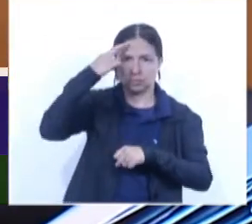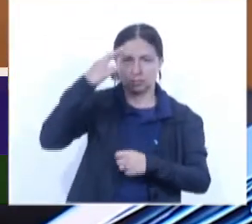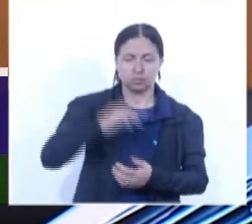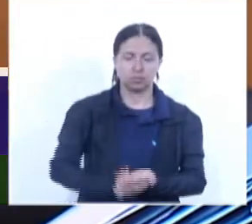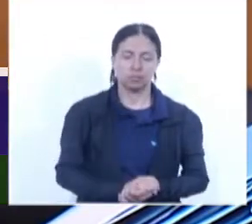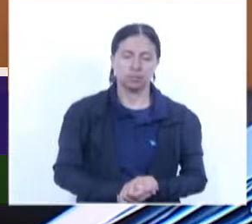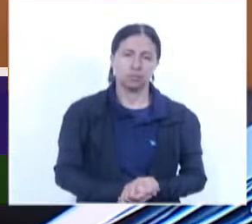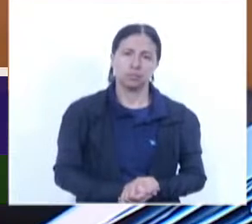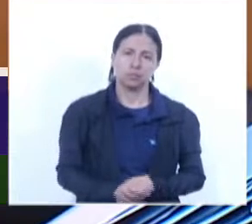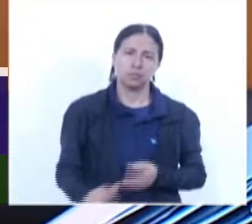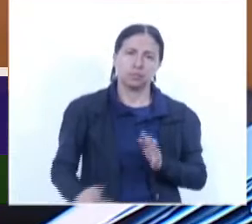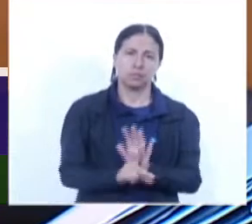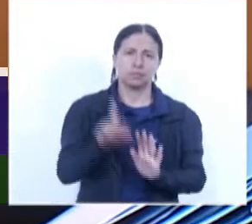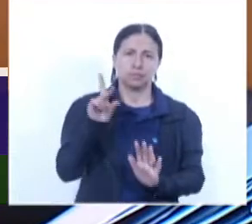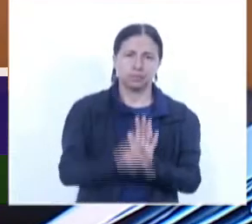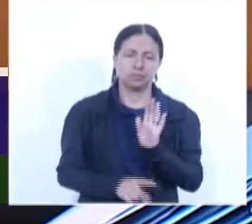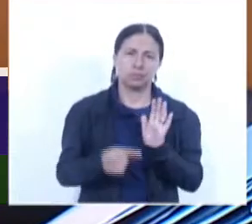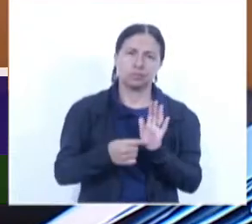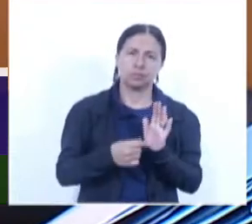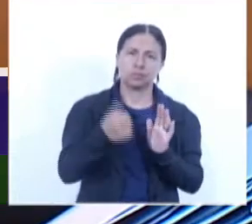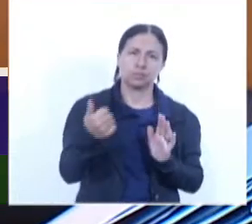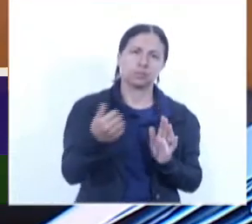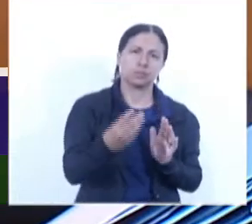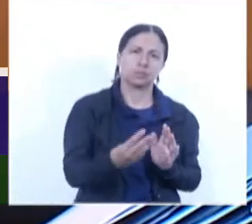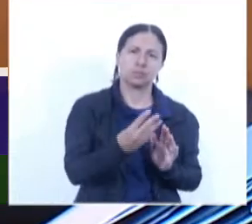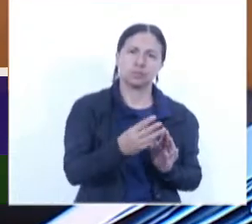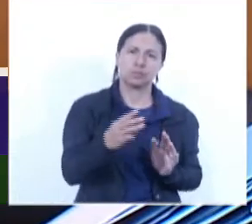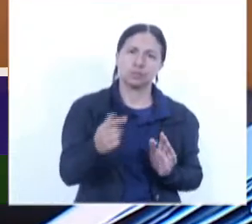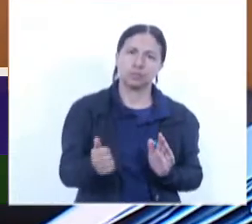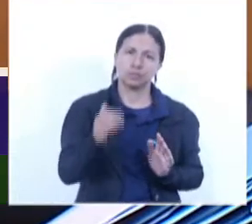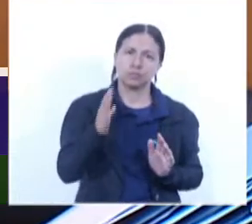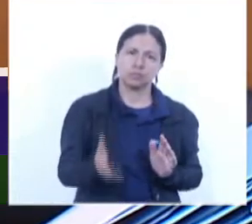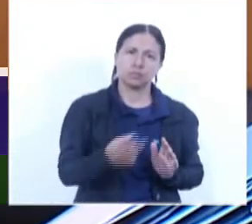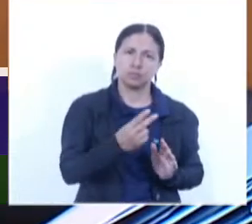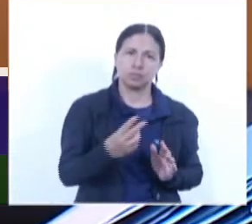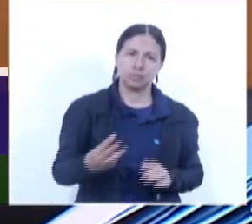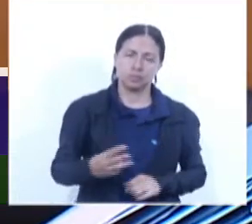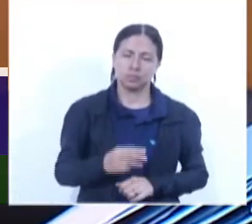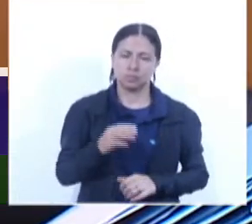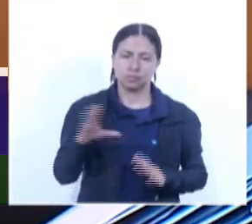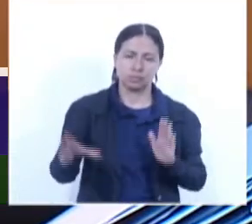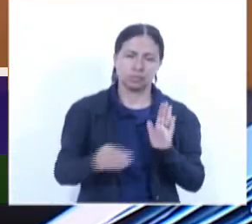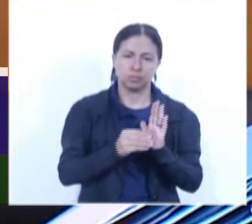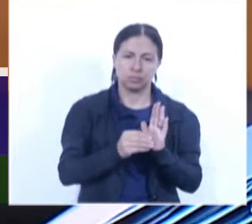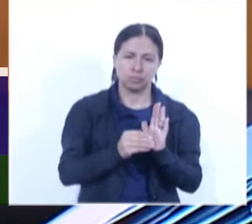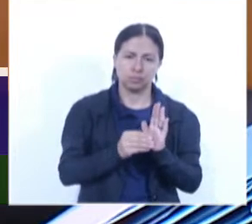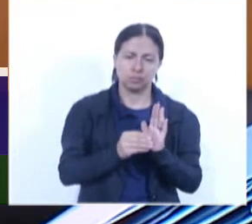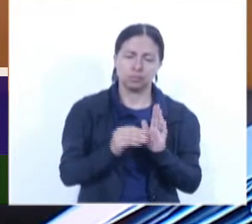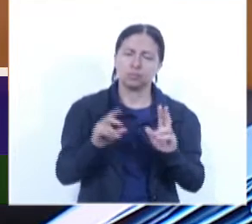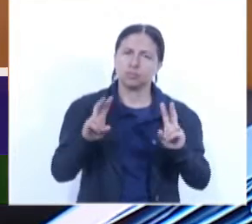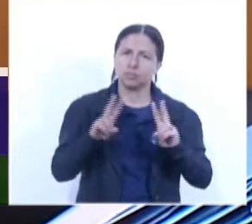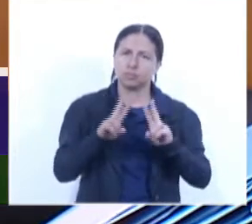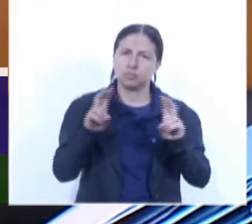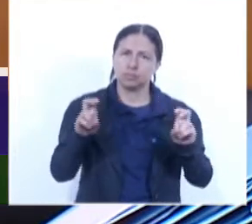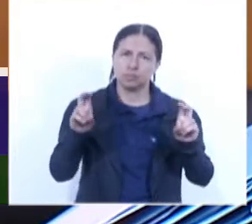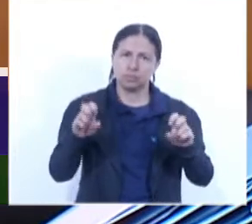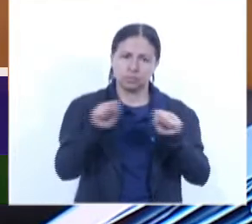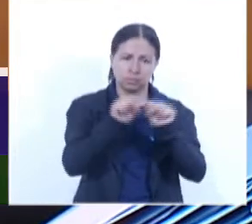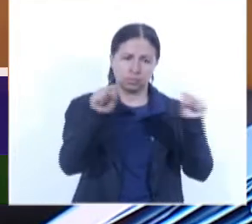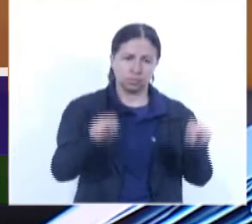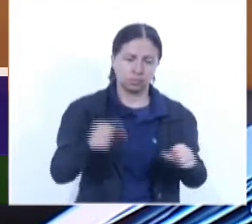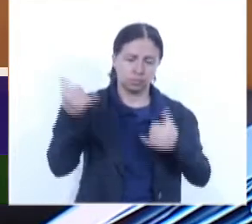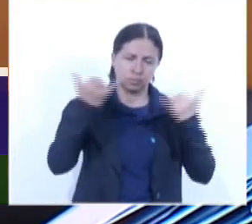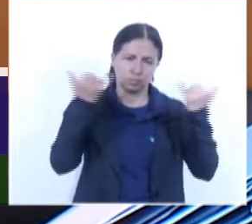projeto lei ordinária 3 31/23 a emenda dispõe sobre a implantação do sistema informativo